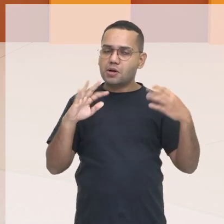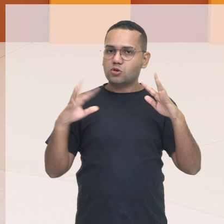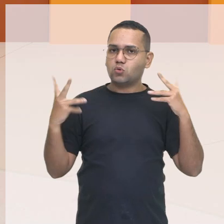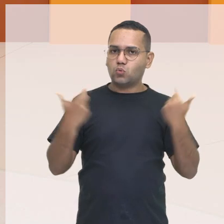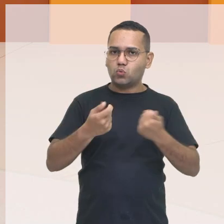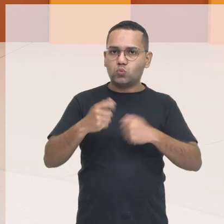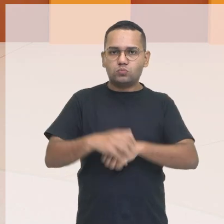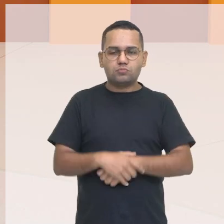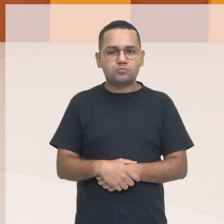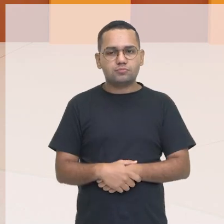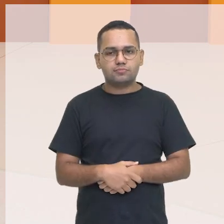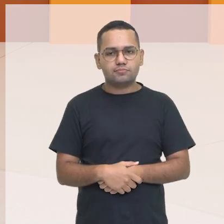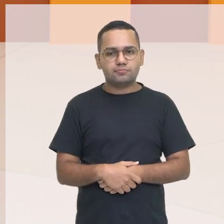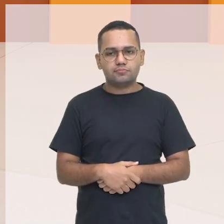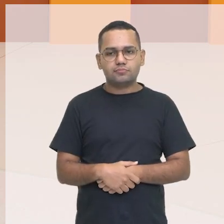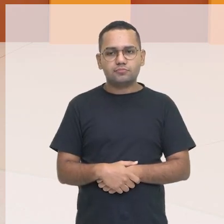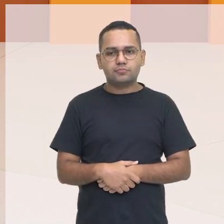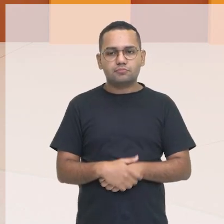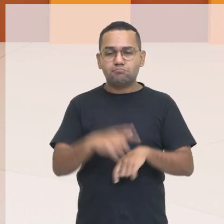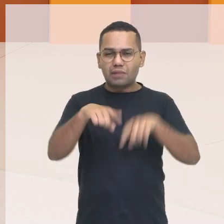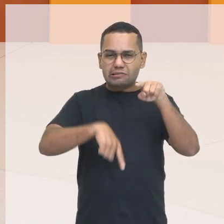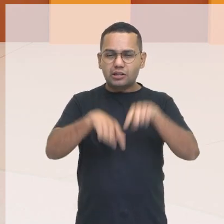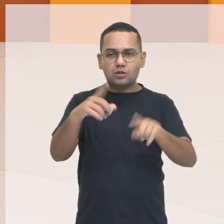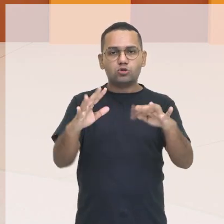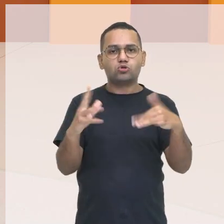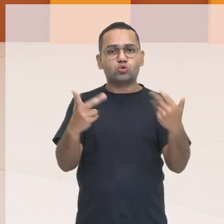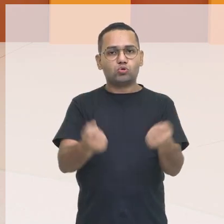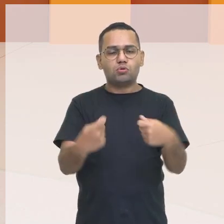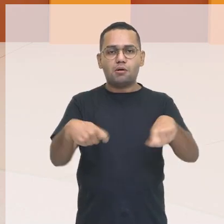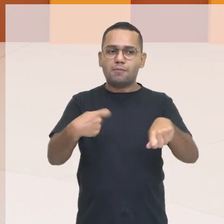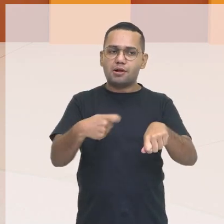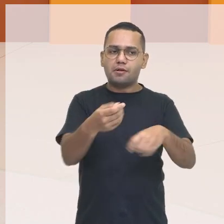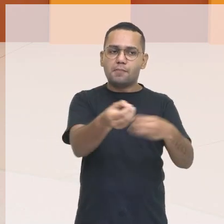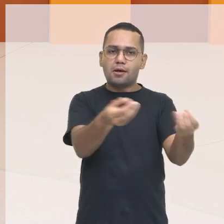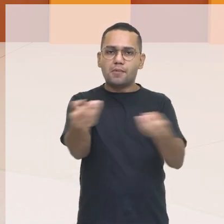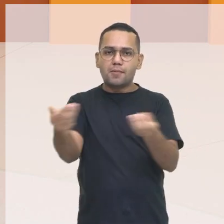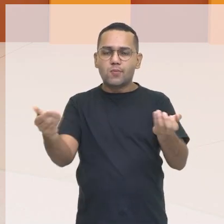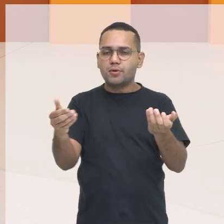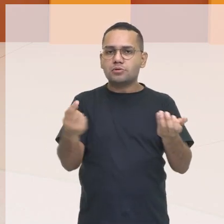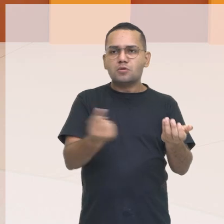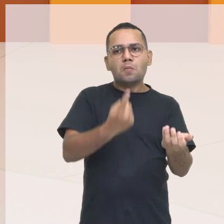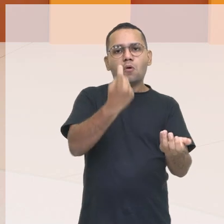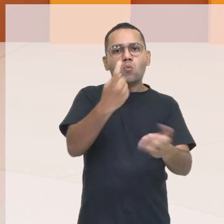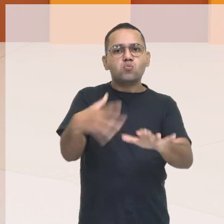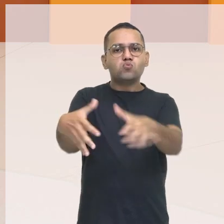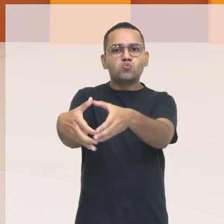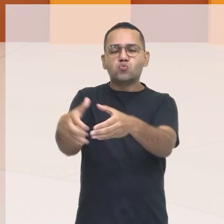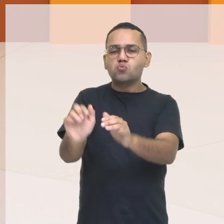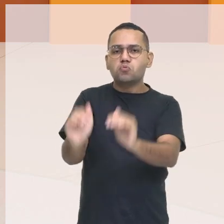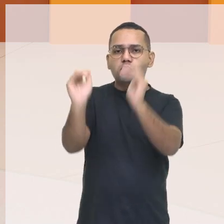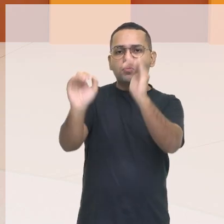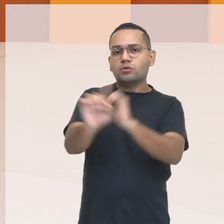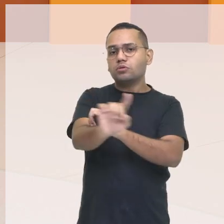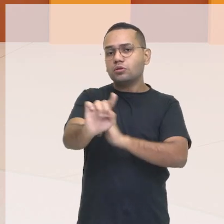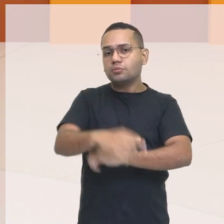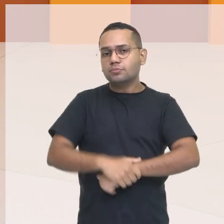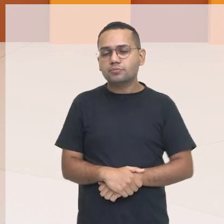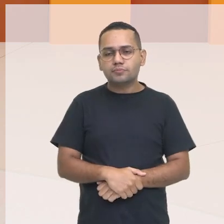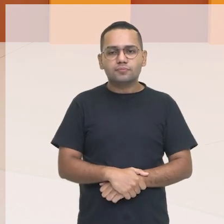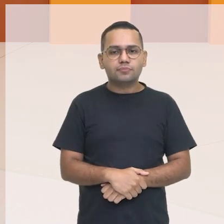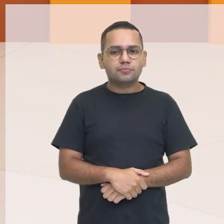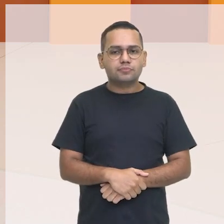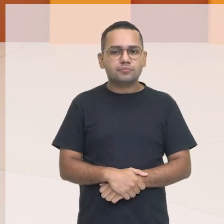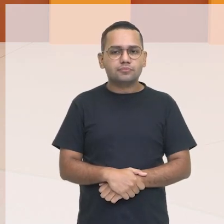tá? Então, recursos tem que ser destinado para todos, não só para alguns. Exemplo dessa questão